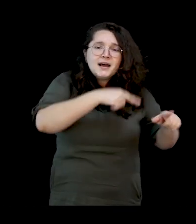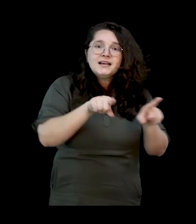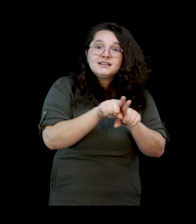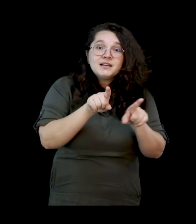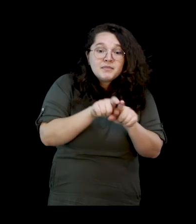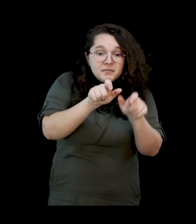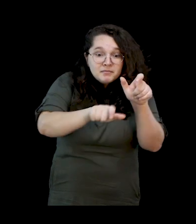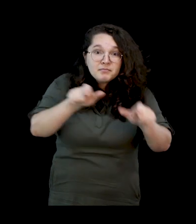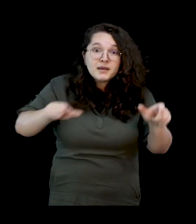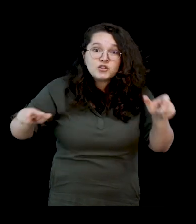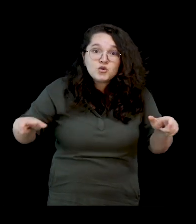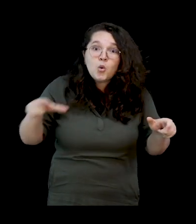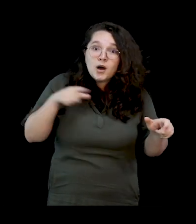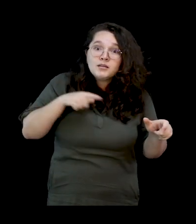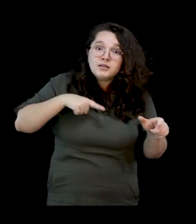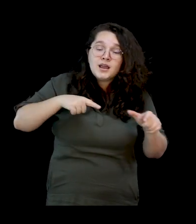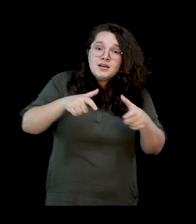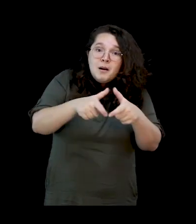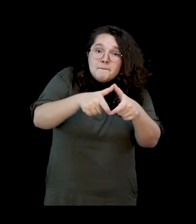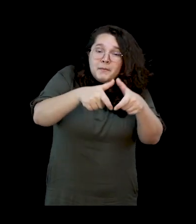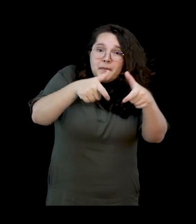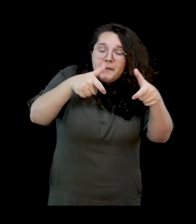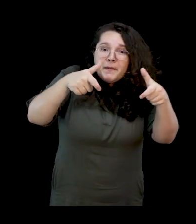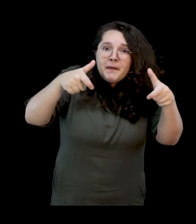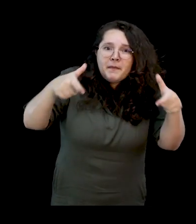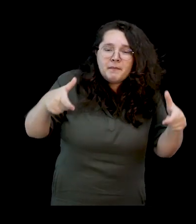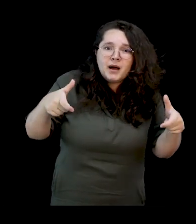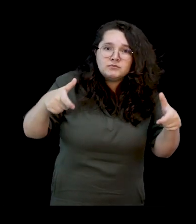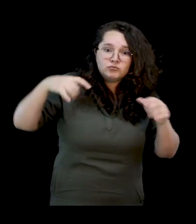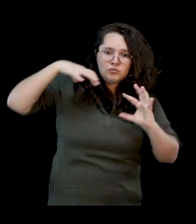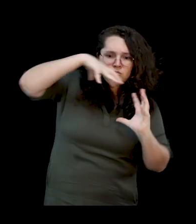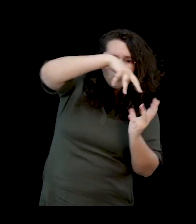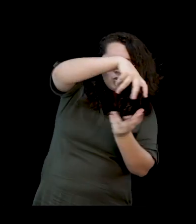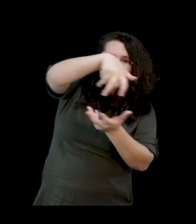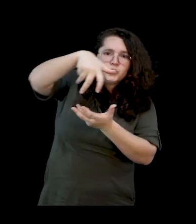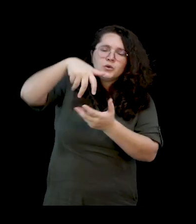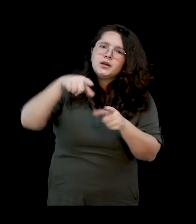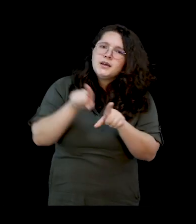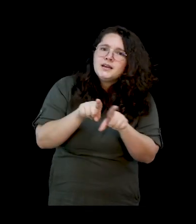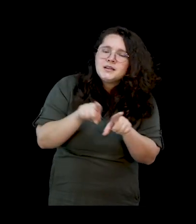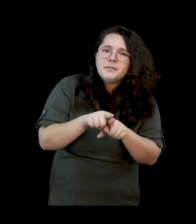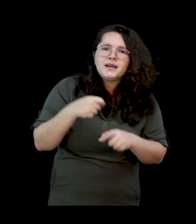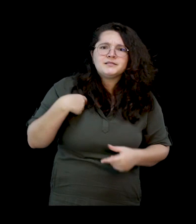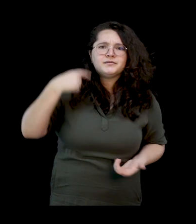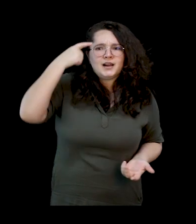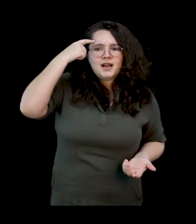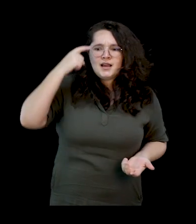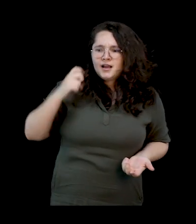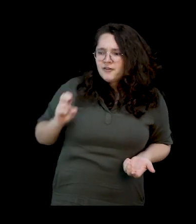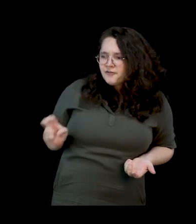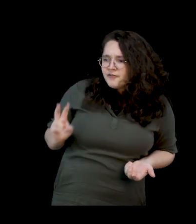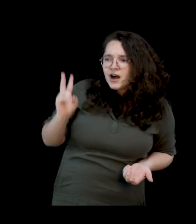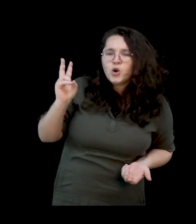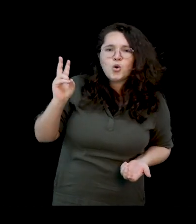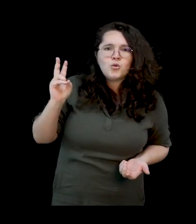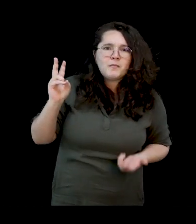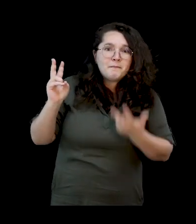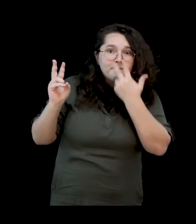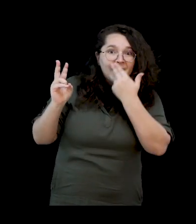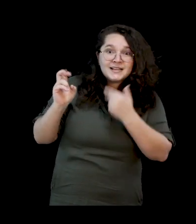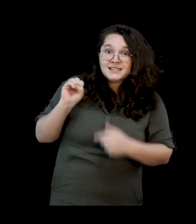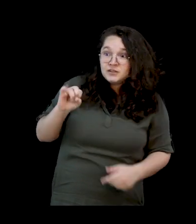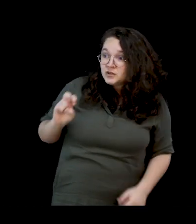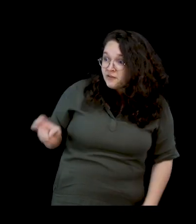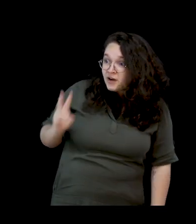habitantes deste planeta, e com a impossibilidade de você tratar da questão do valor sob a pena de você ser banido